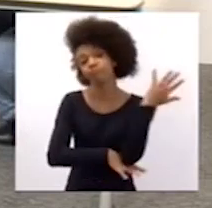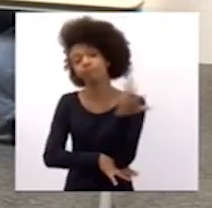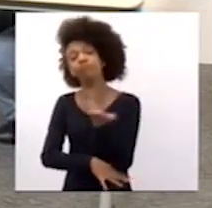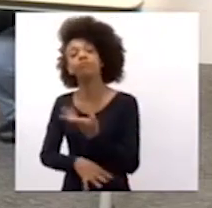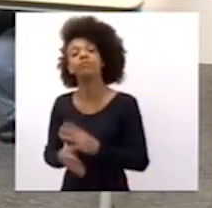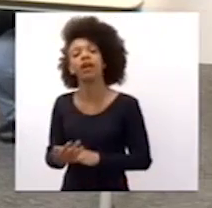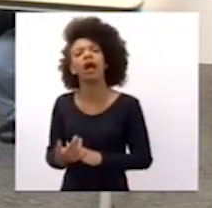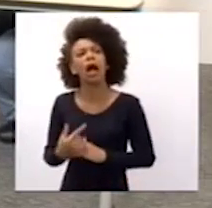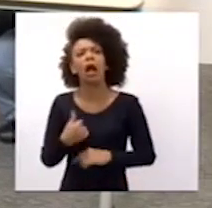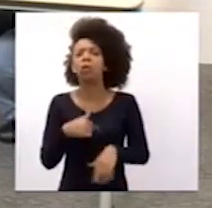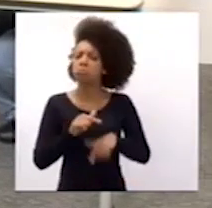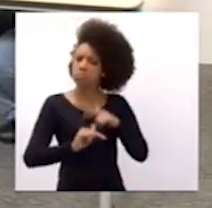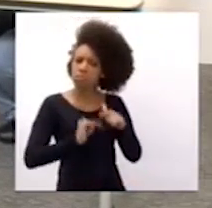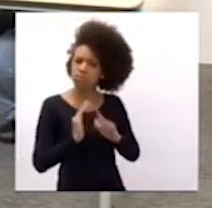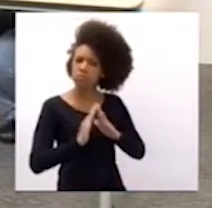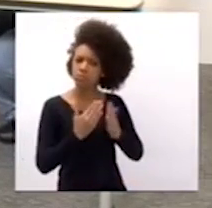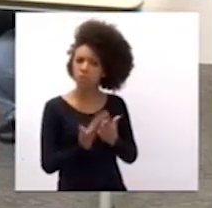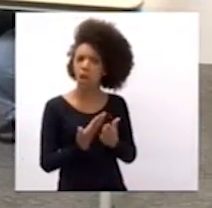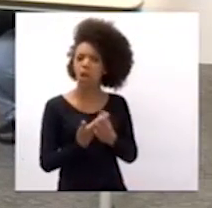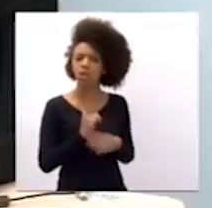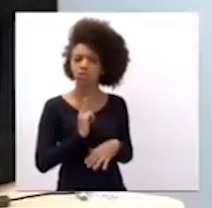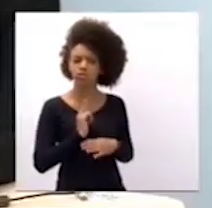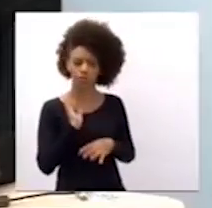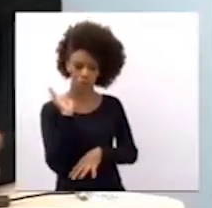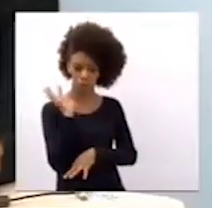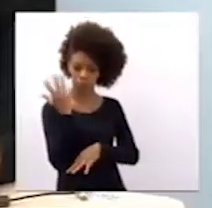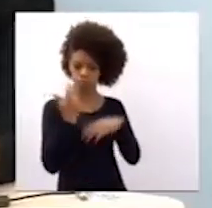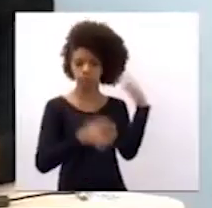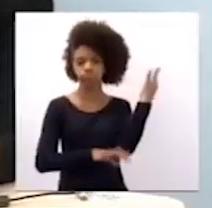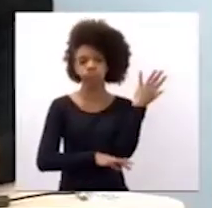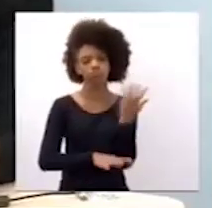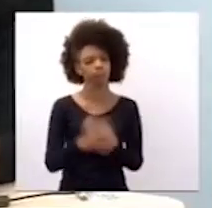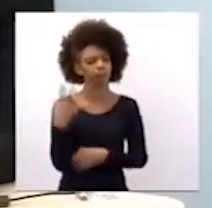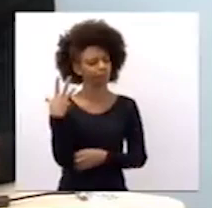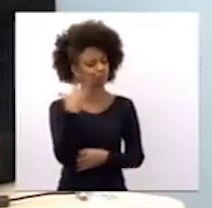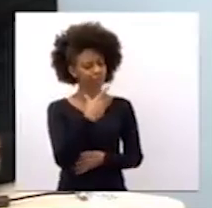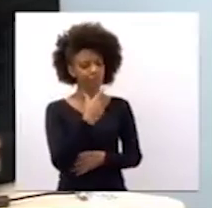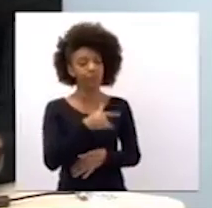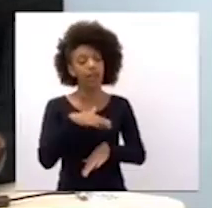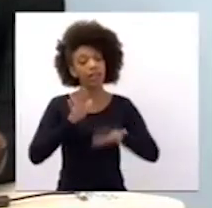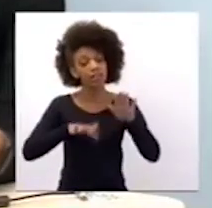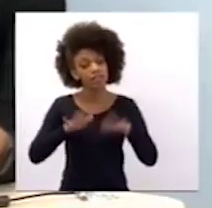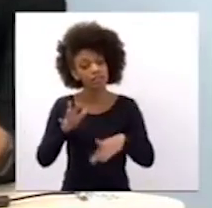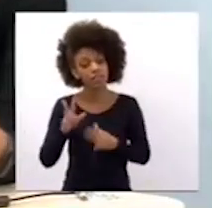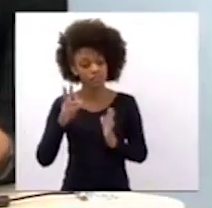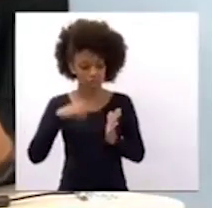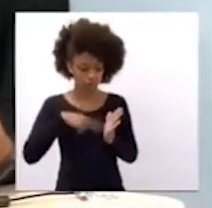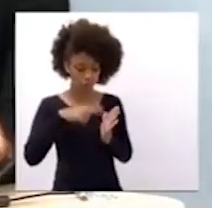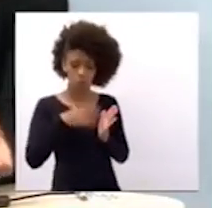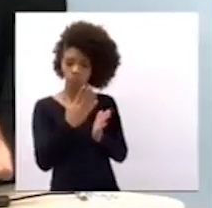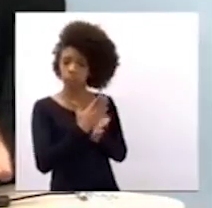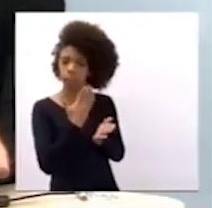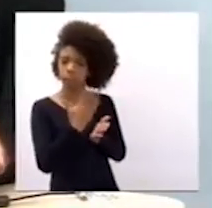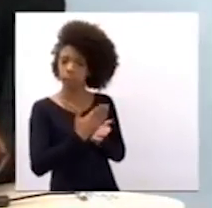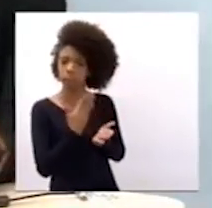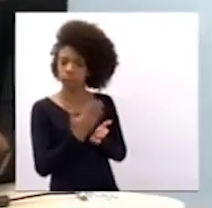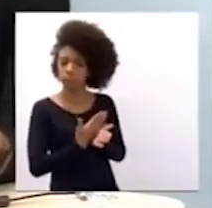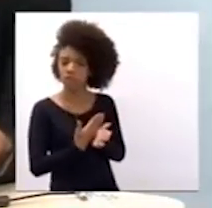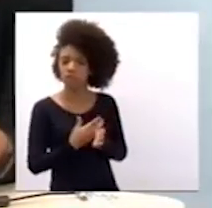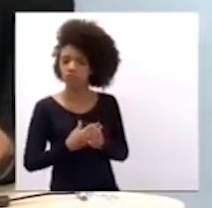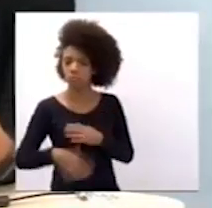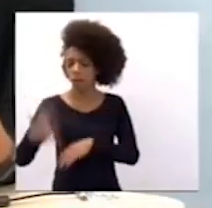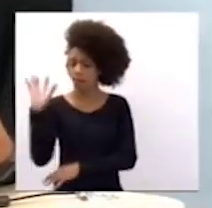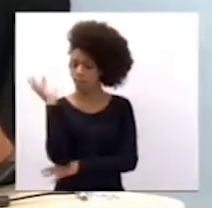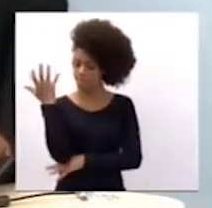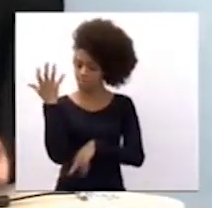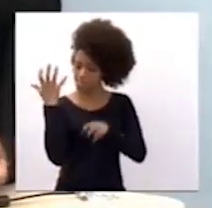árvore linda. E, às vezes, a gente fazia as nossas leituras embaixo da árvore, fazer esse compartilhamento, né?